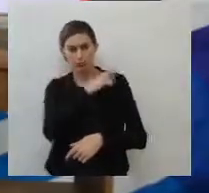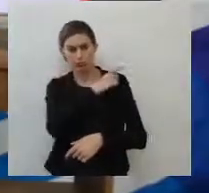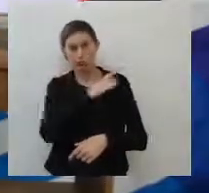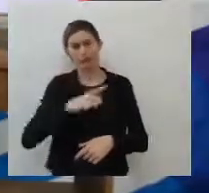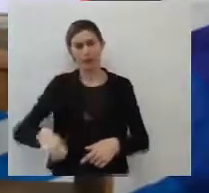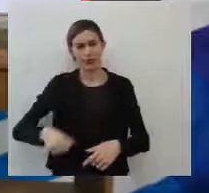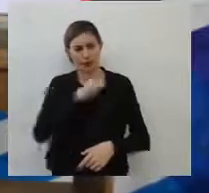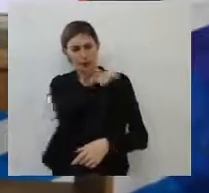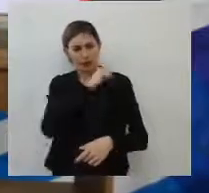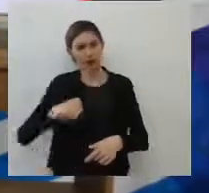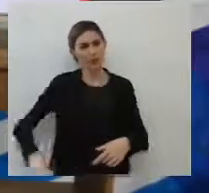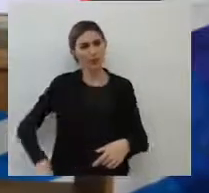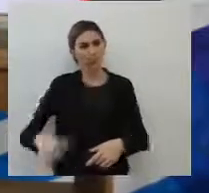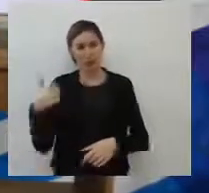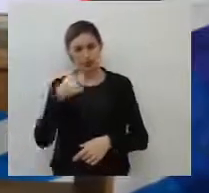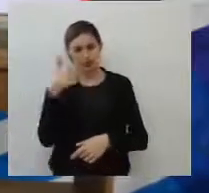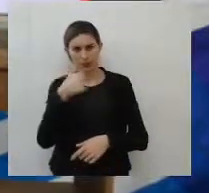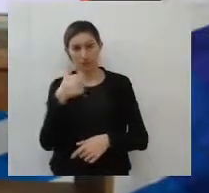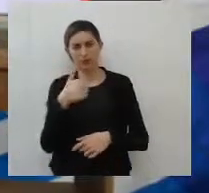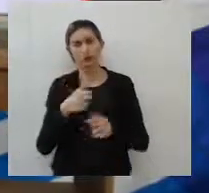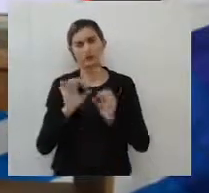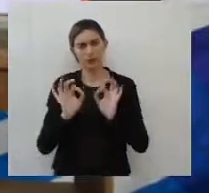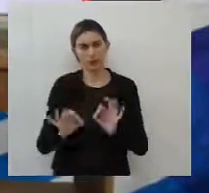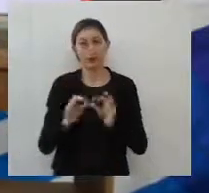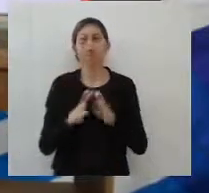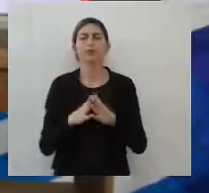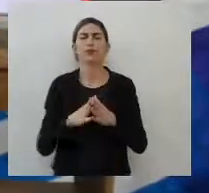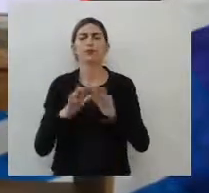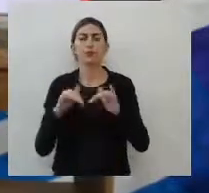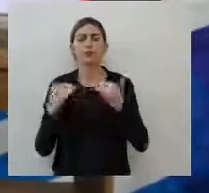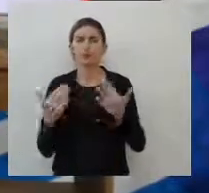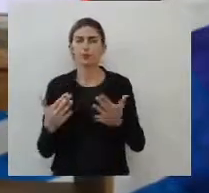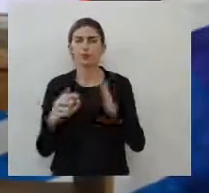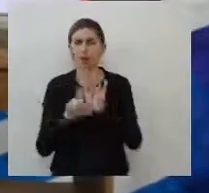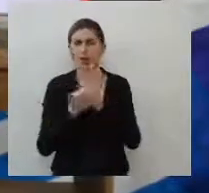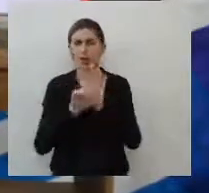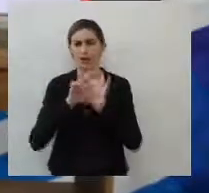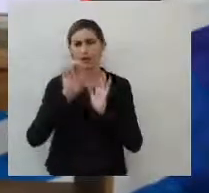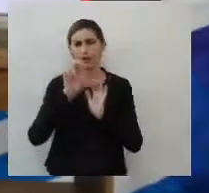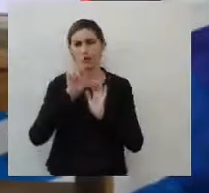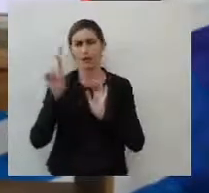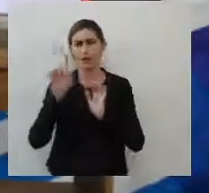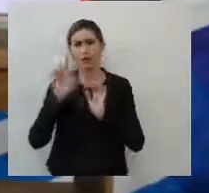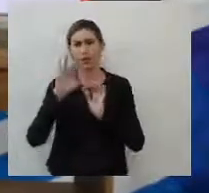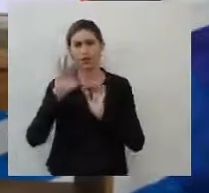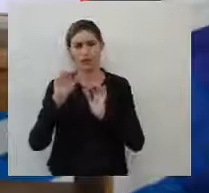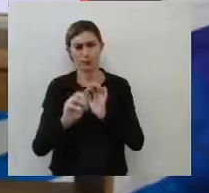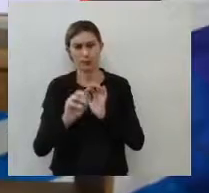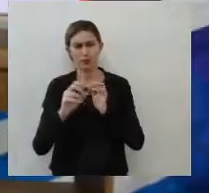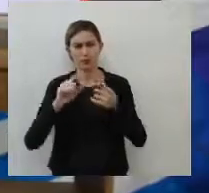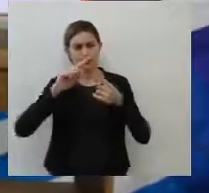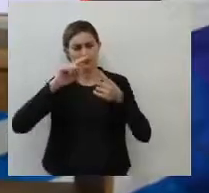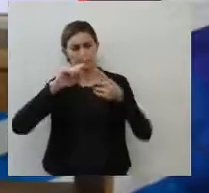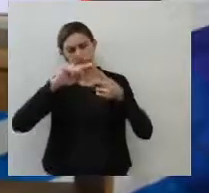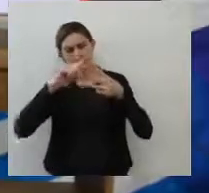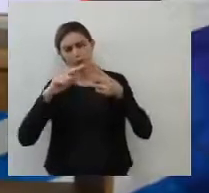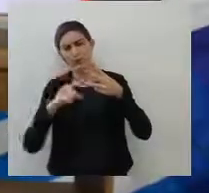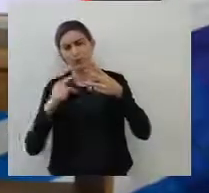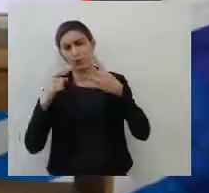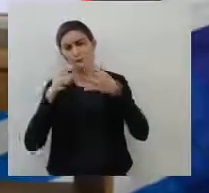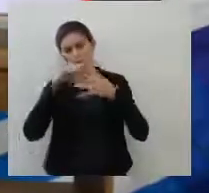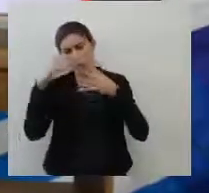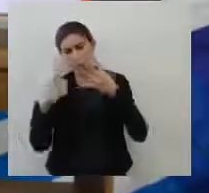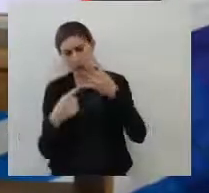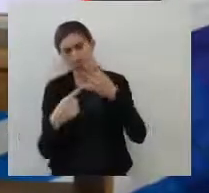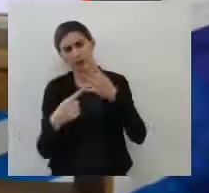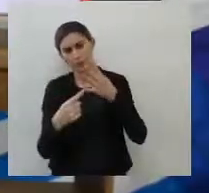era considerada a primeira senadora, tá certo? Então, a Lei Eusébio de Queiroz foi a primeira das 3 leis, na verdade são 4 se a gente contar a